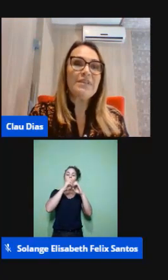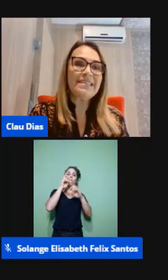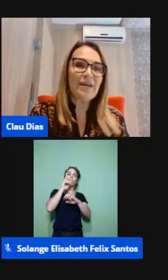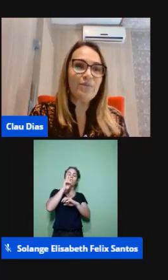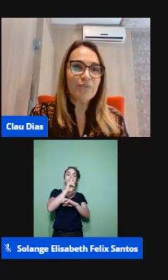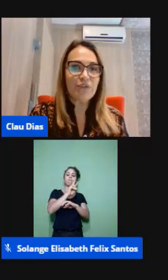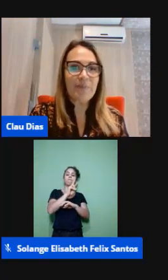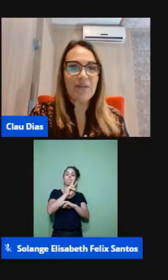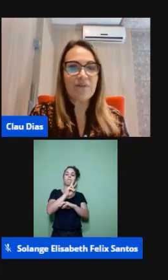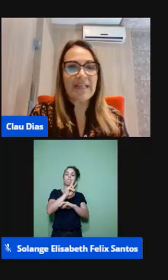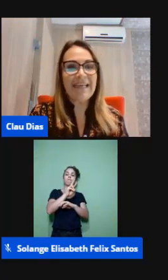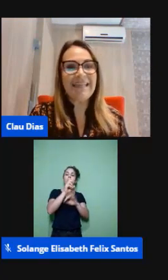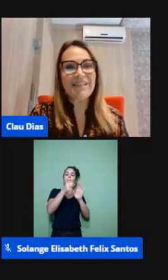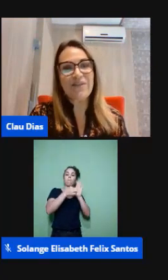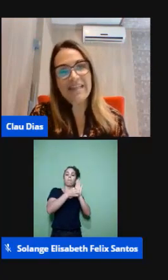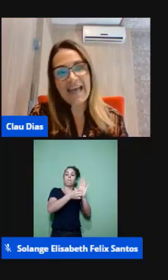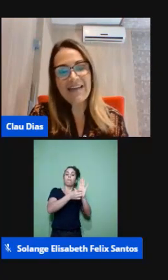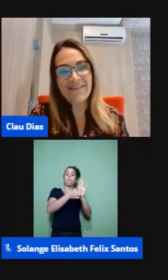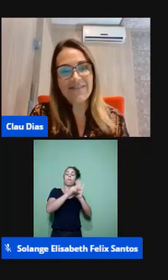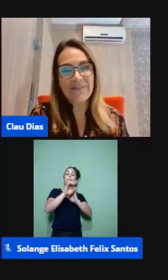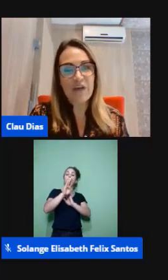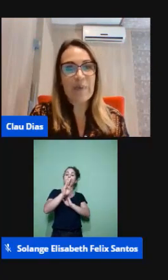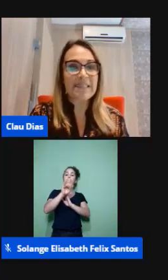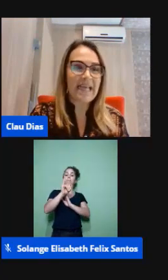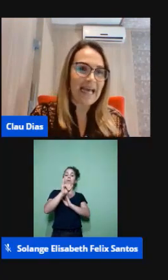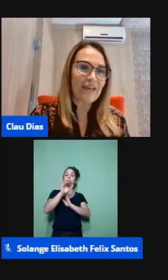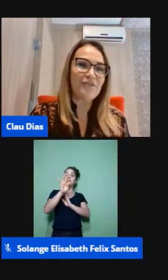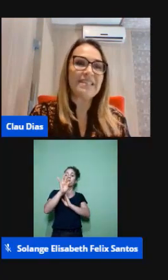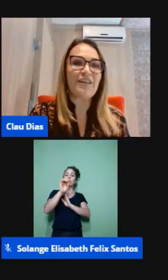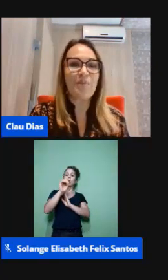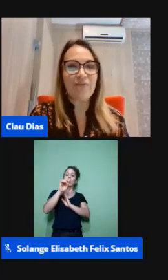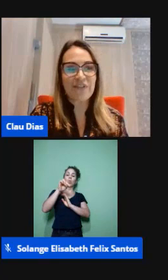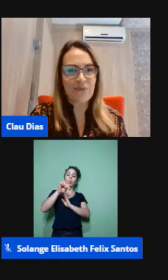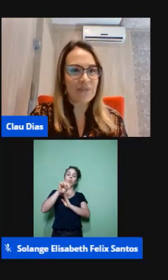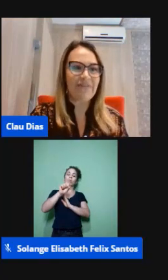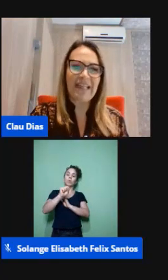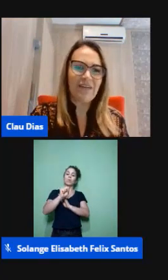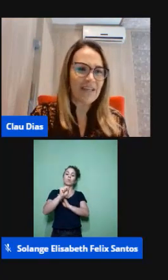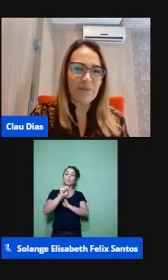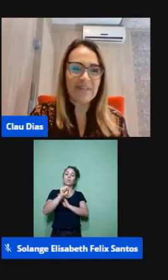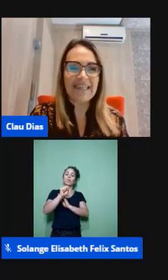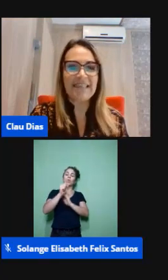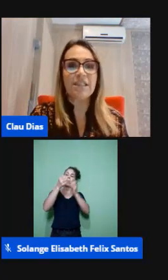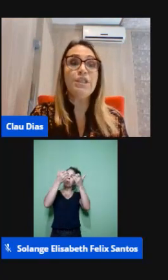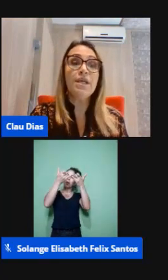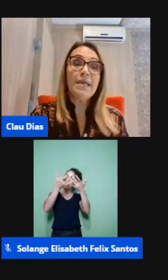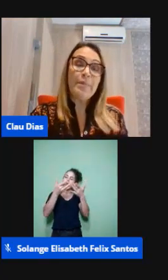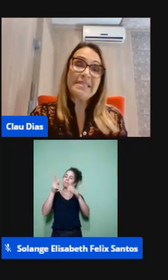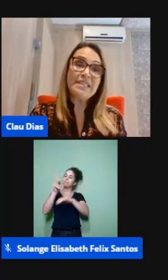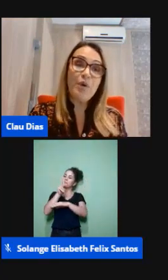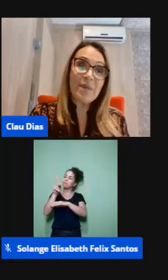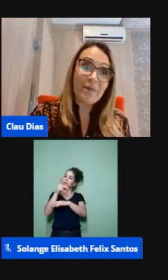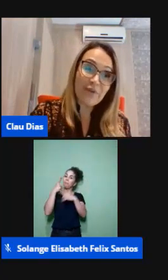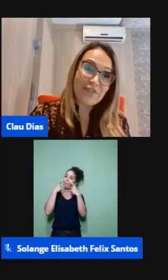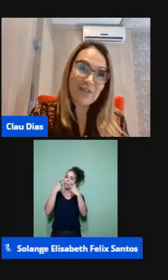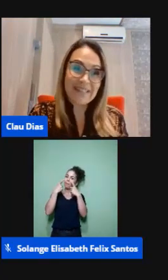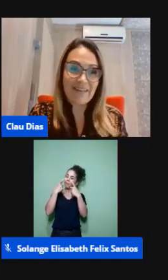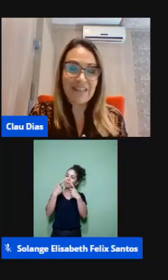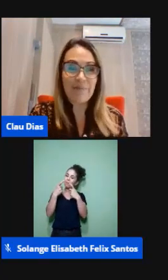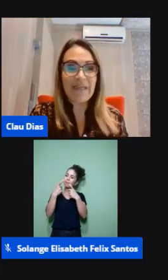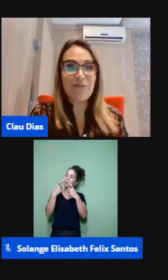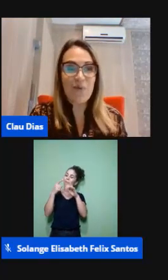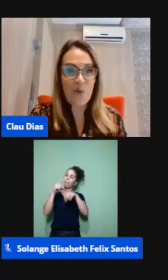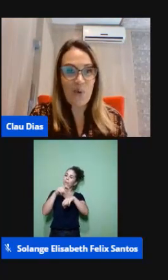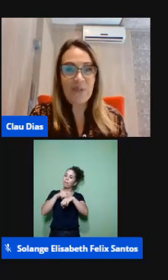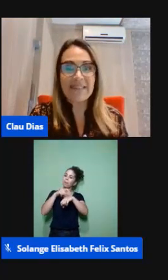uma exposição dos Beatles, né? E eles trouxeram, né, para a sala, conversaram com a professora, falaram que era muito interessante, mas nesse momento a professora